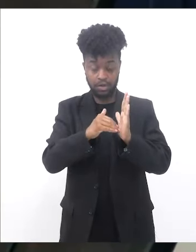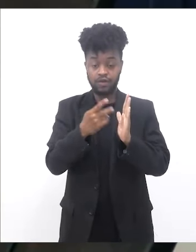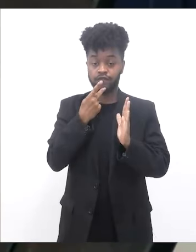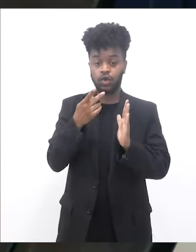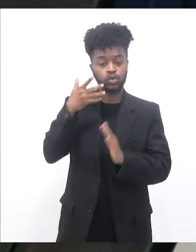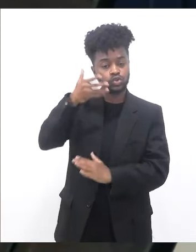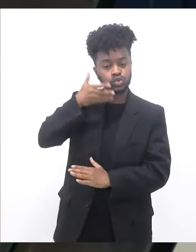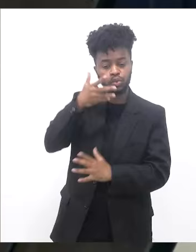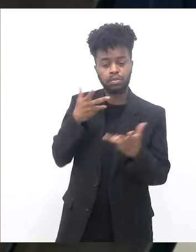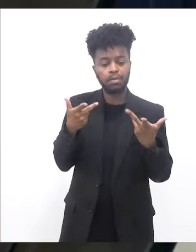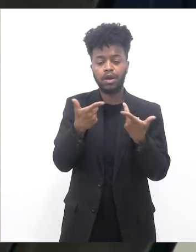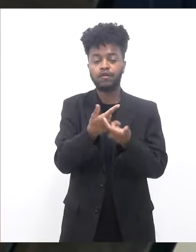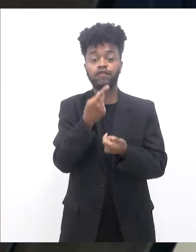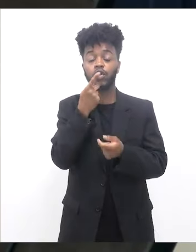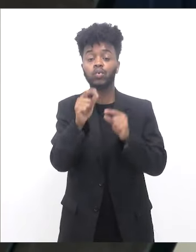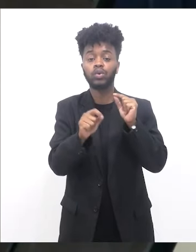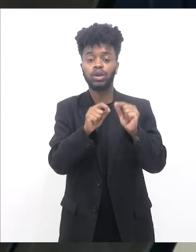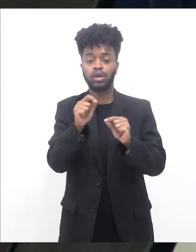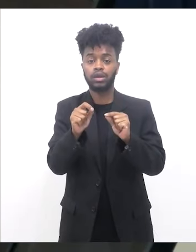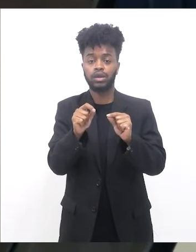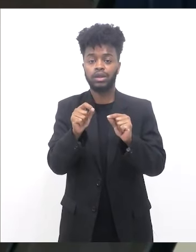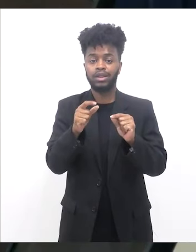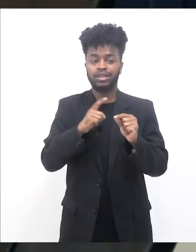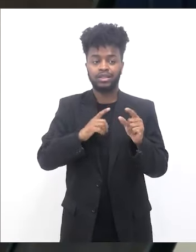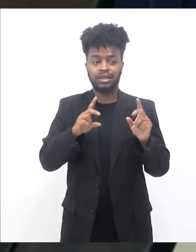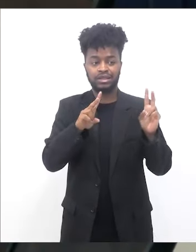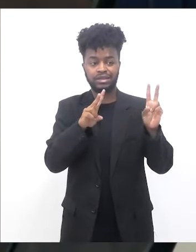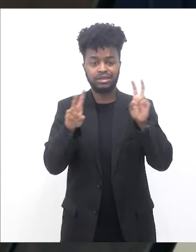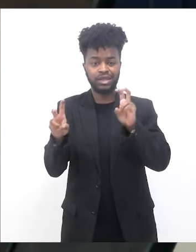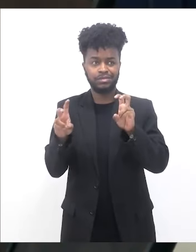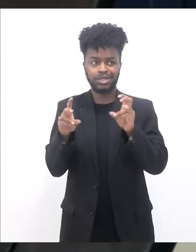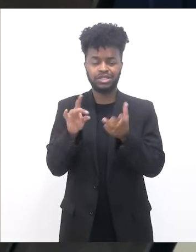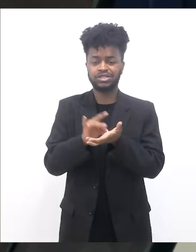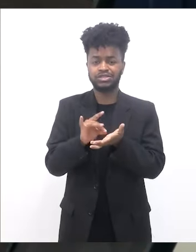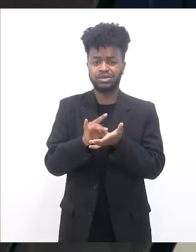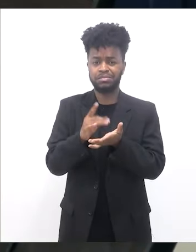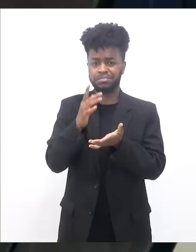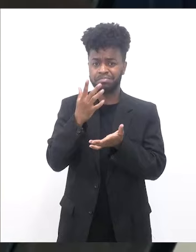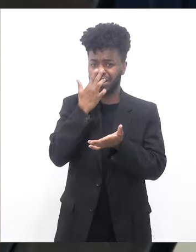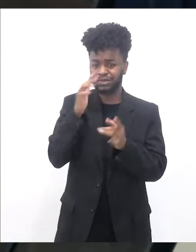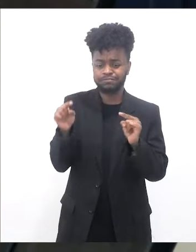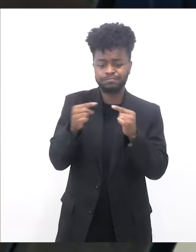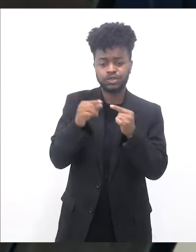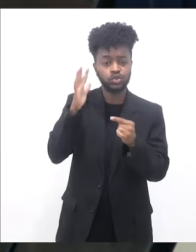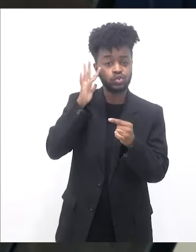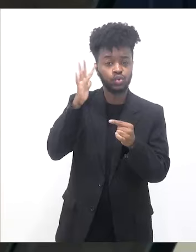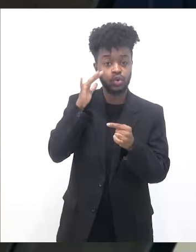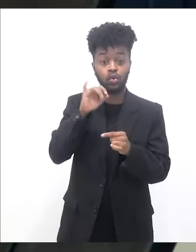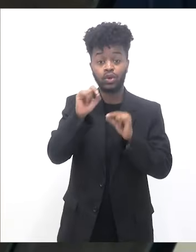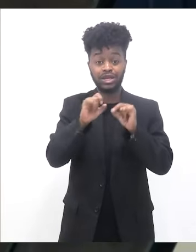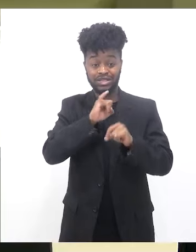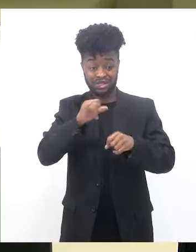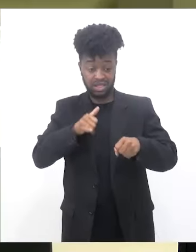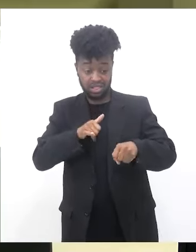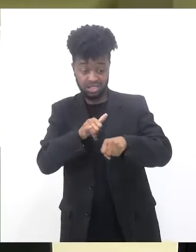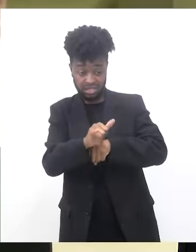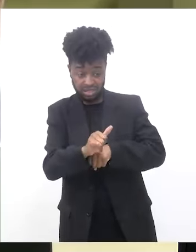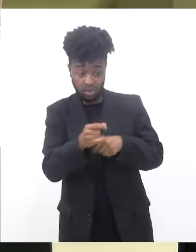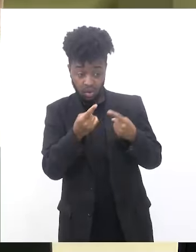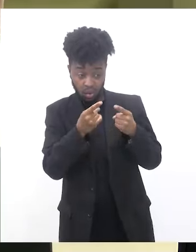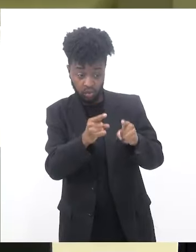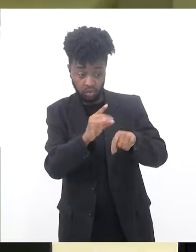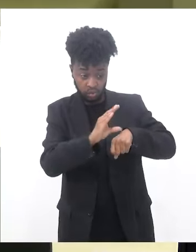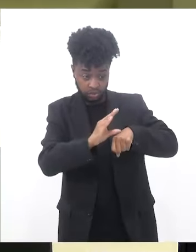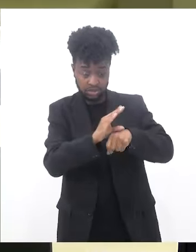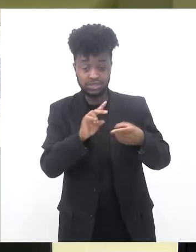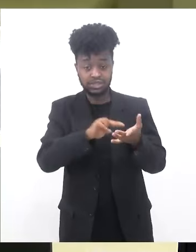discurso maravilhoso, era algo, na verdade, utópico naquele momento. Traidor da